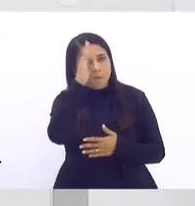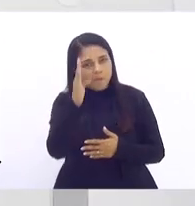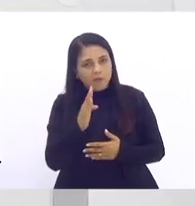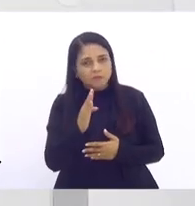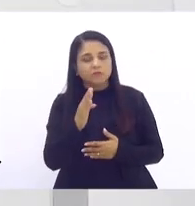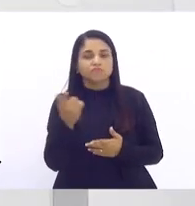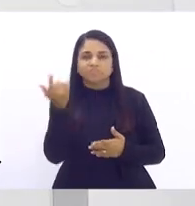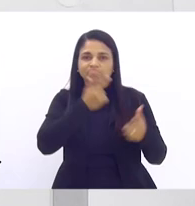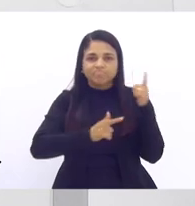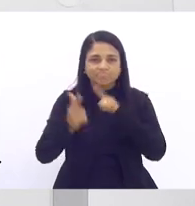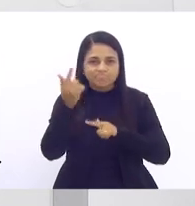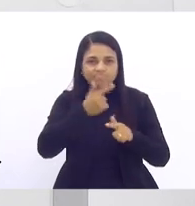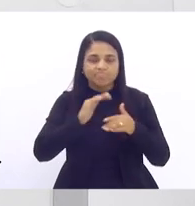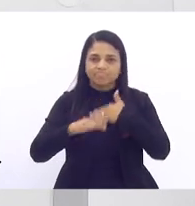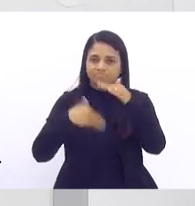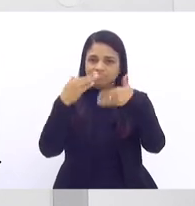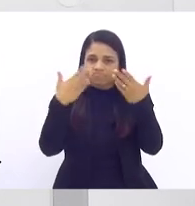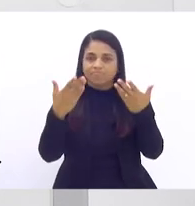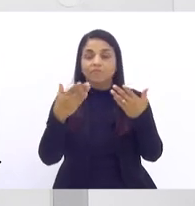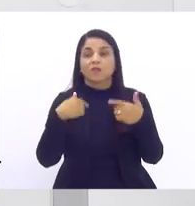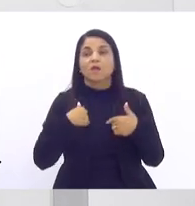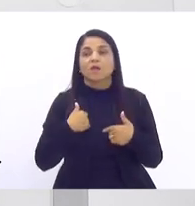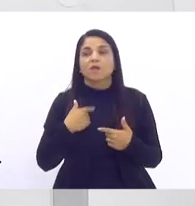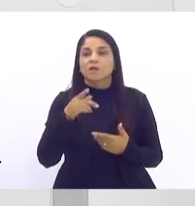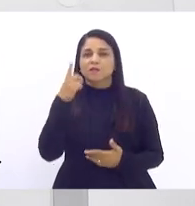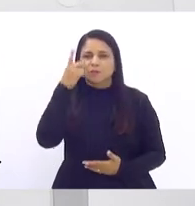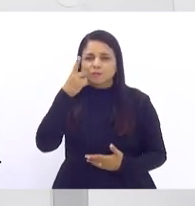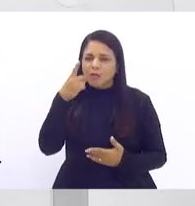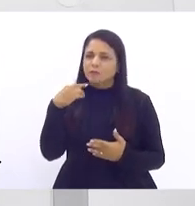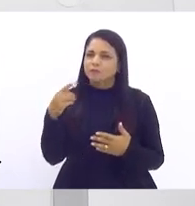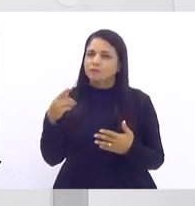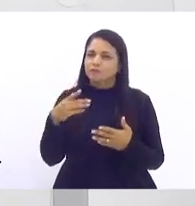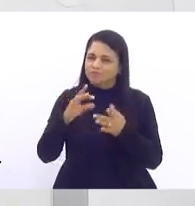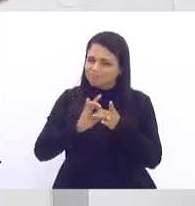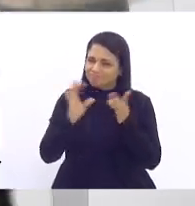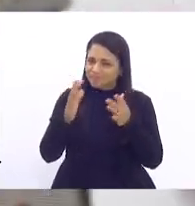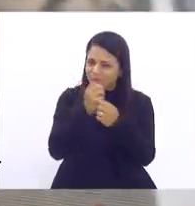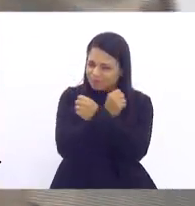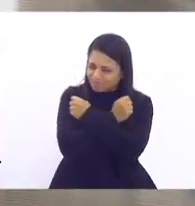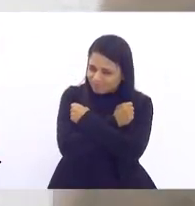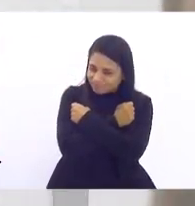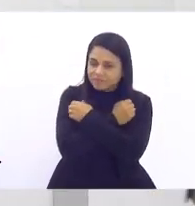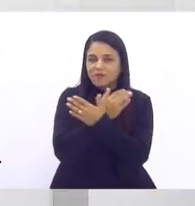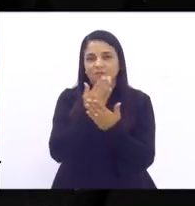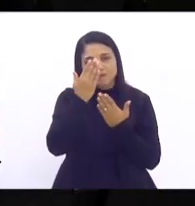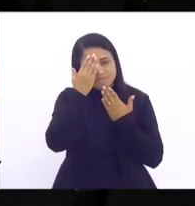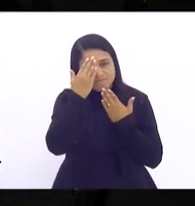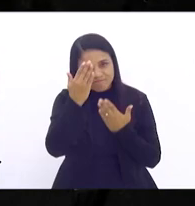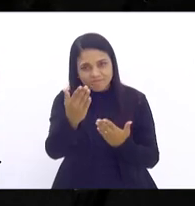muito a ganhar com isso Deputado me permita um abraço por favor de gratidão